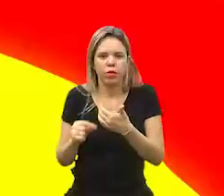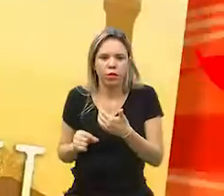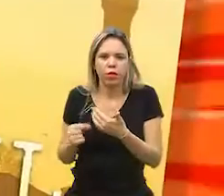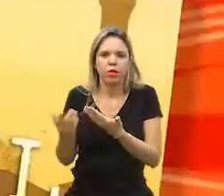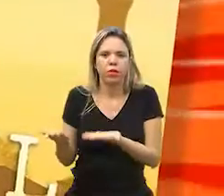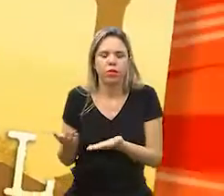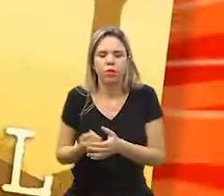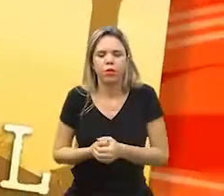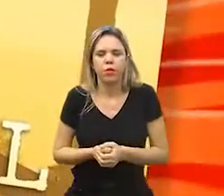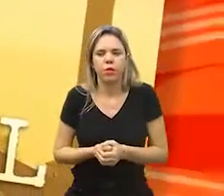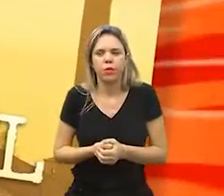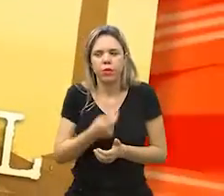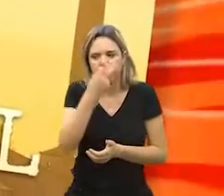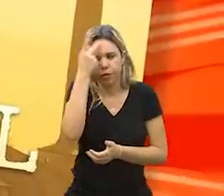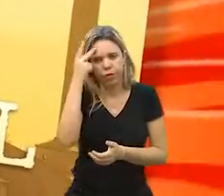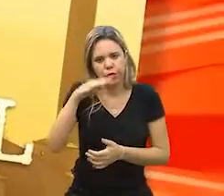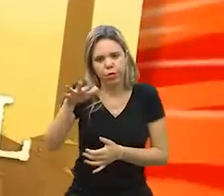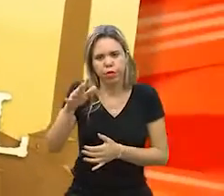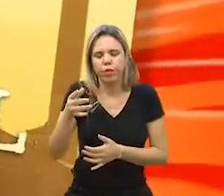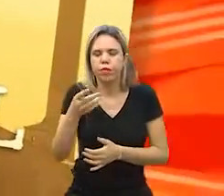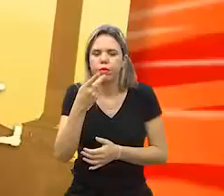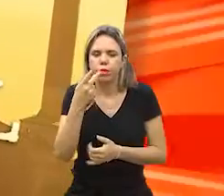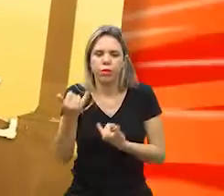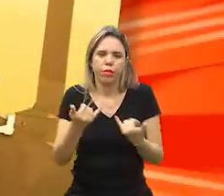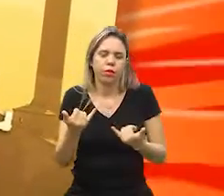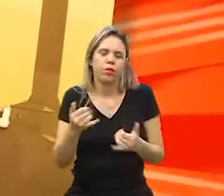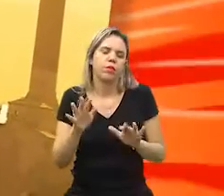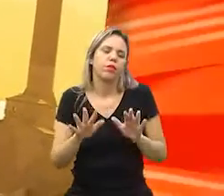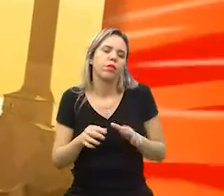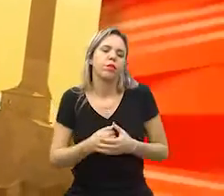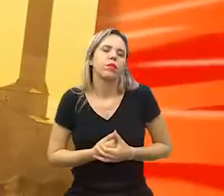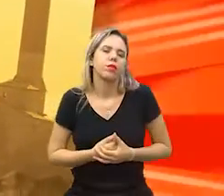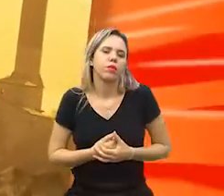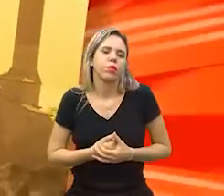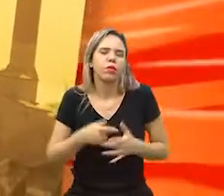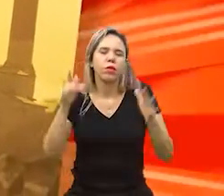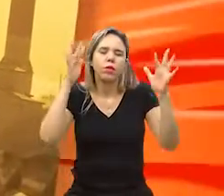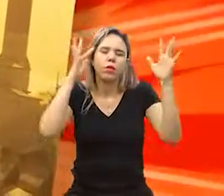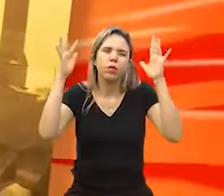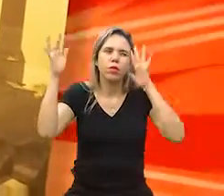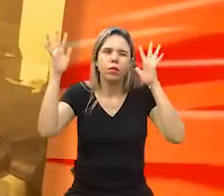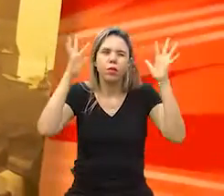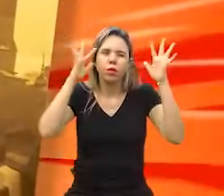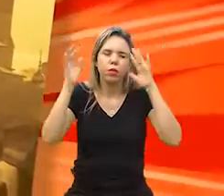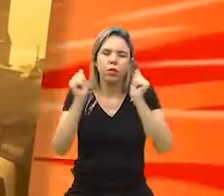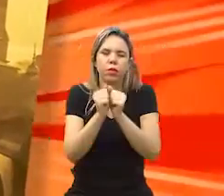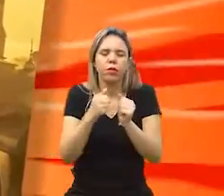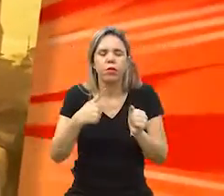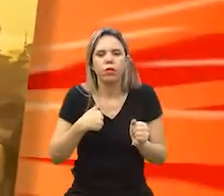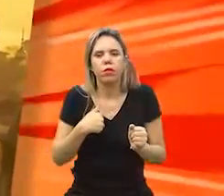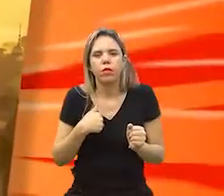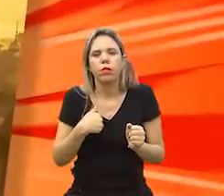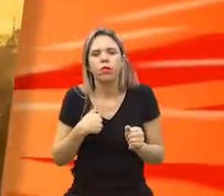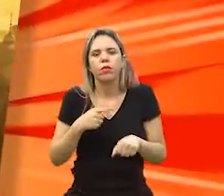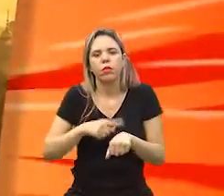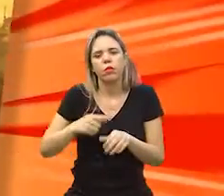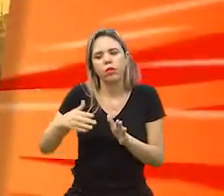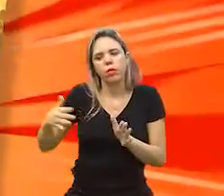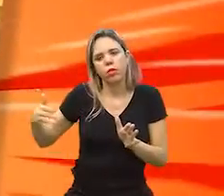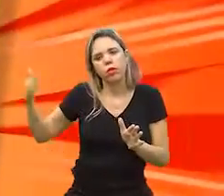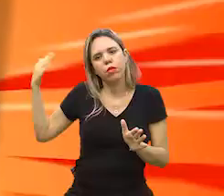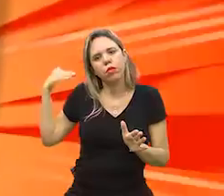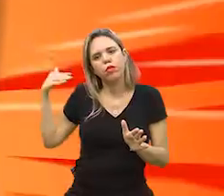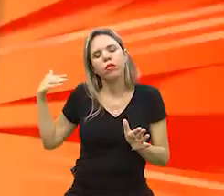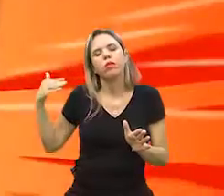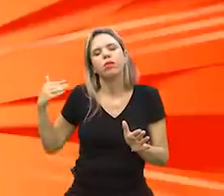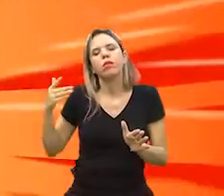né? E as pessoas geralmente dizem que meio que elas viajam no tempo comigo. Elas viajam no tempo, elas viajam